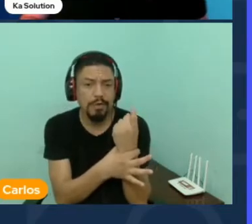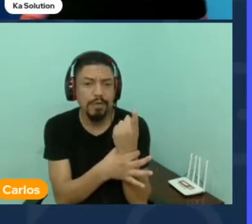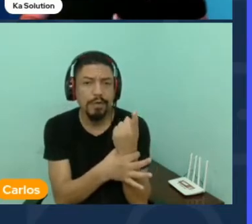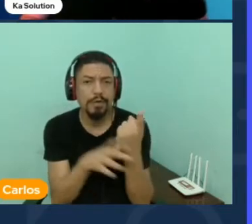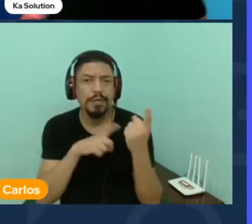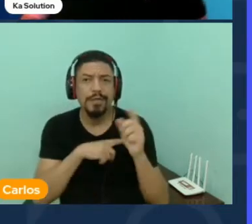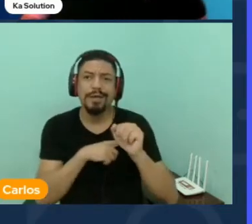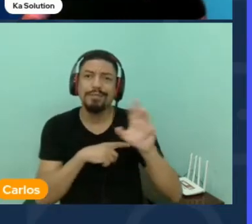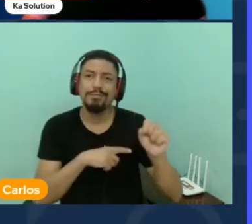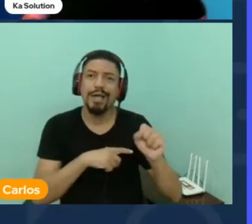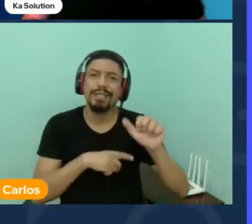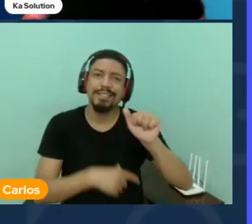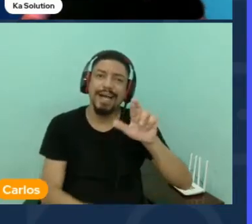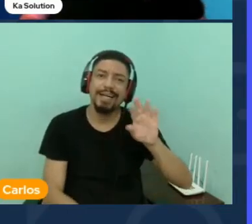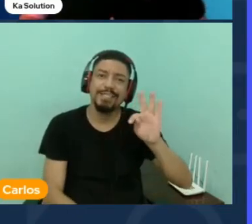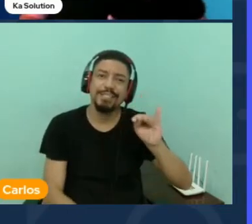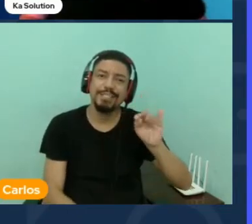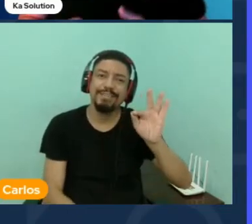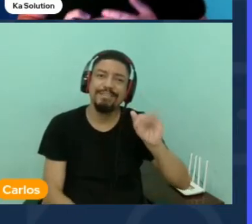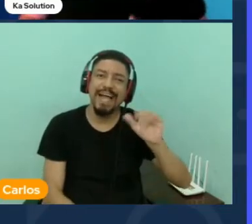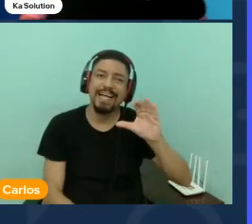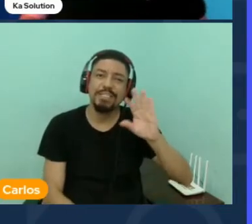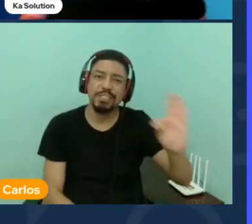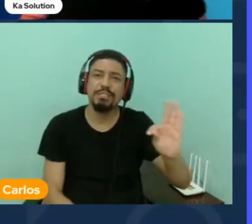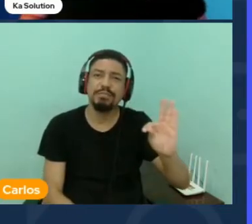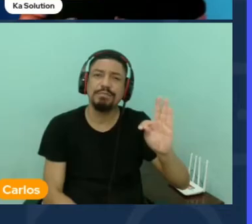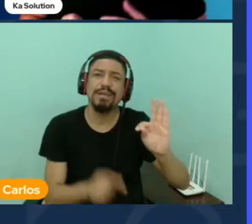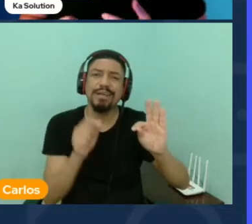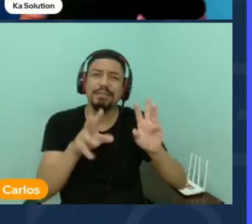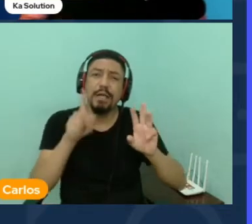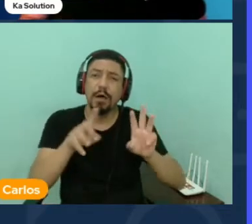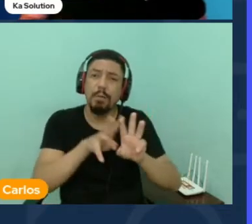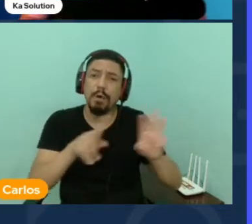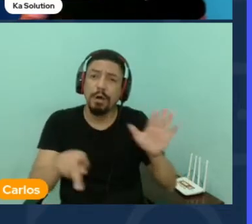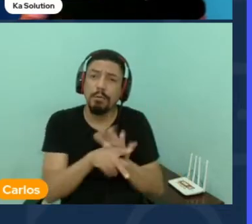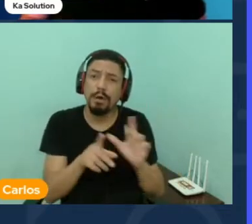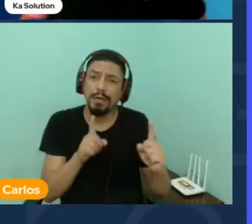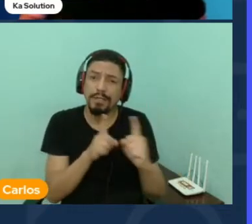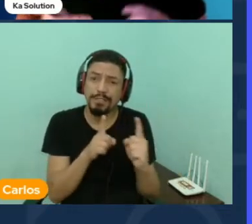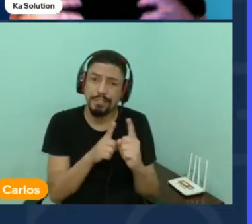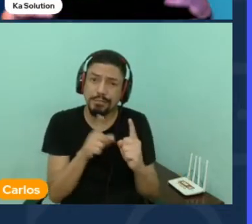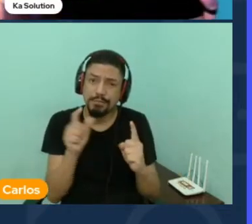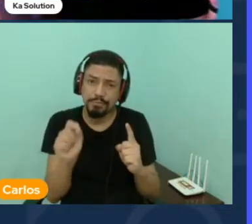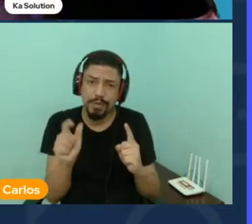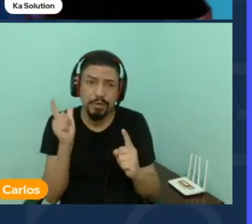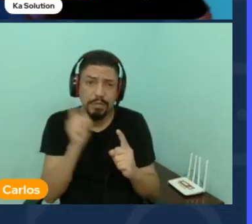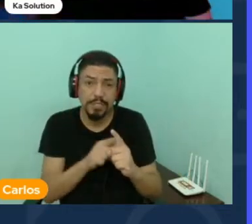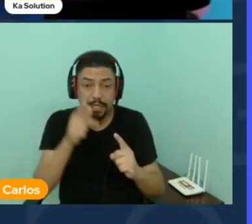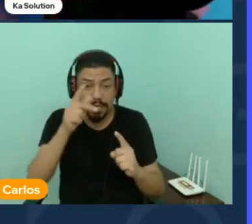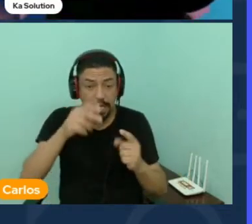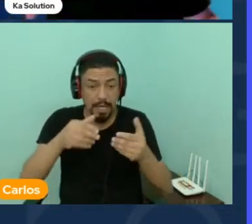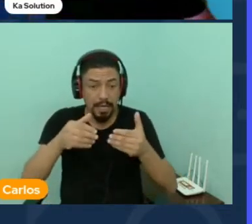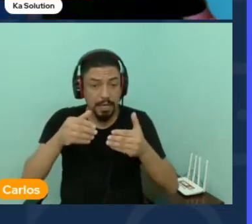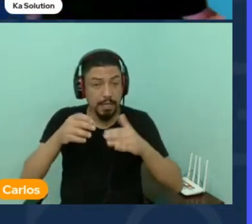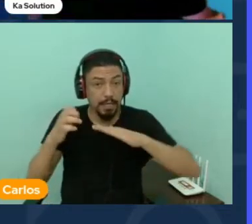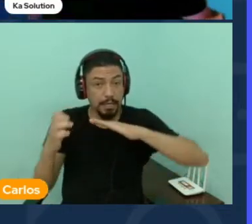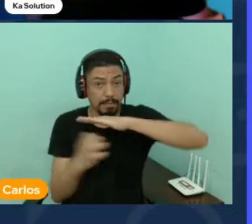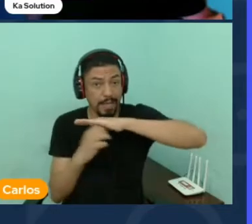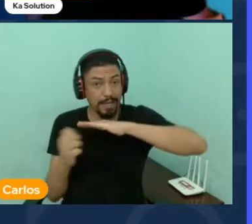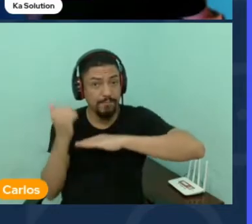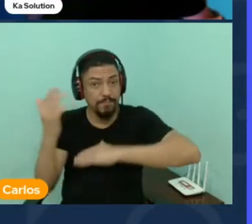AWS Artifact. O AWS Artifact é um serviço onde empresas de fora